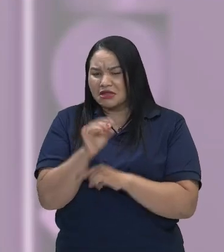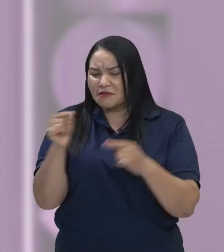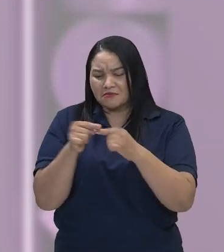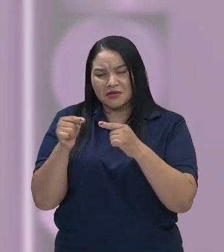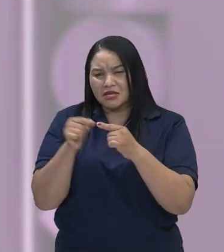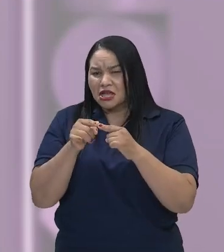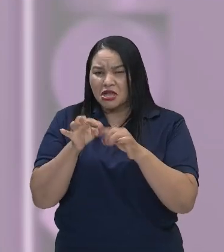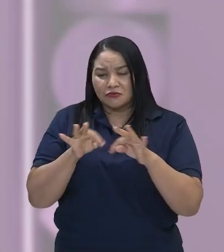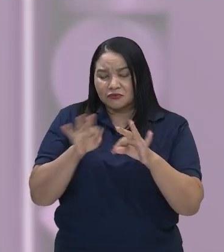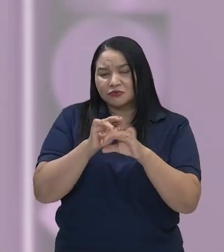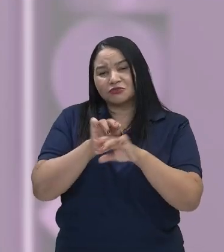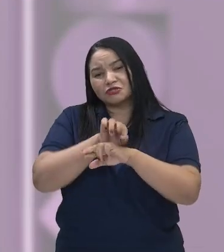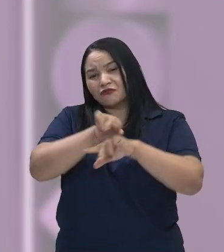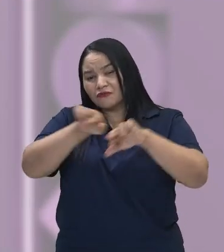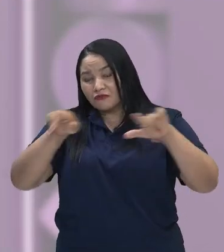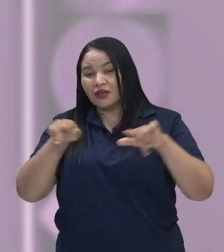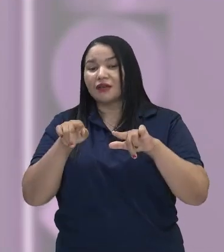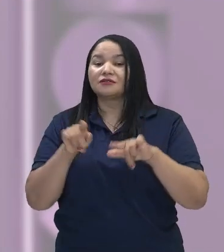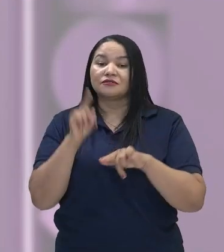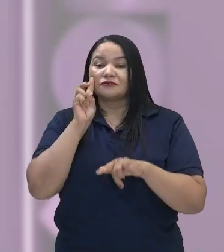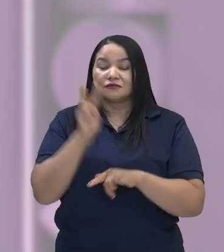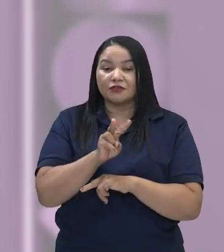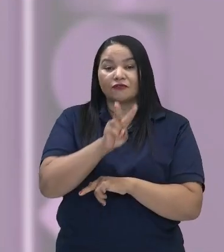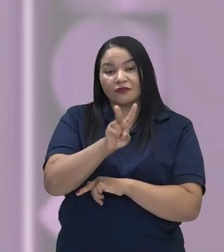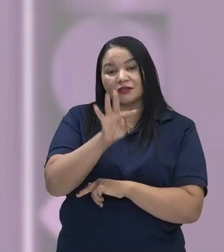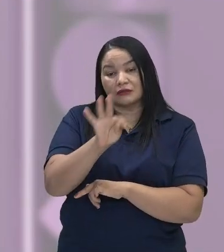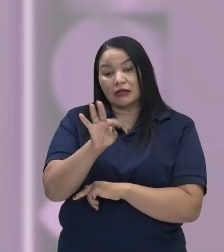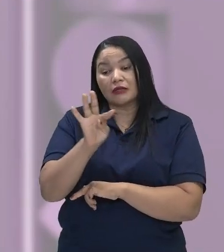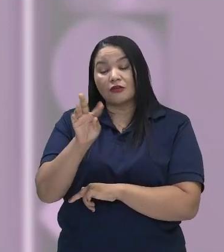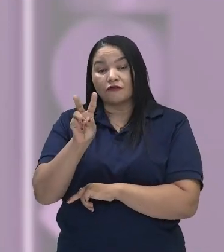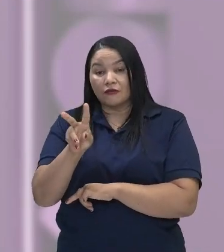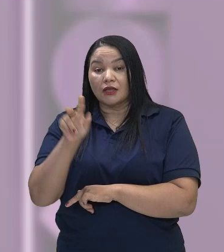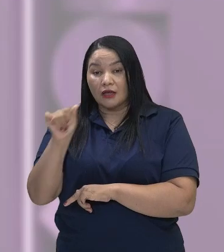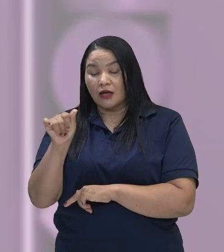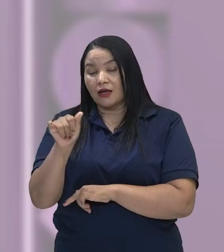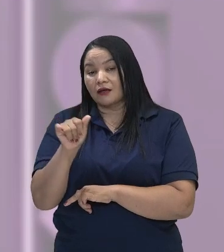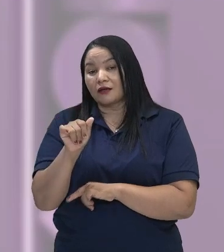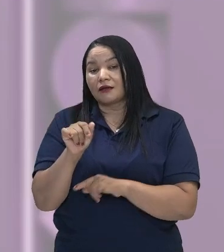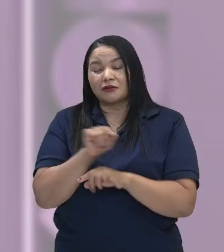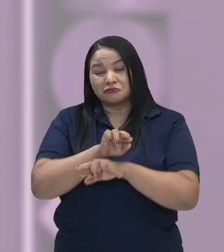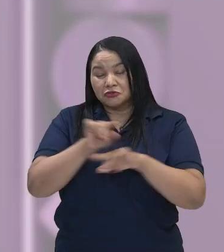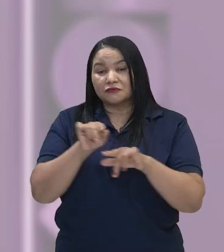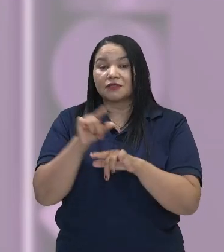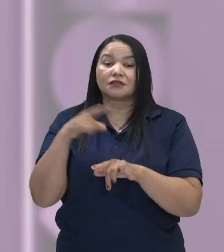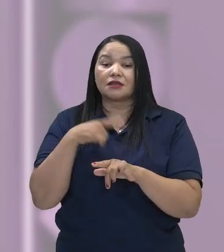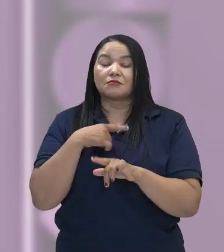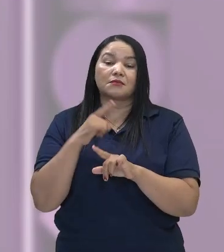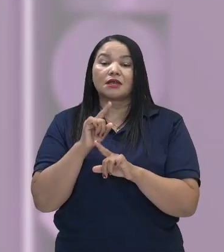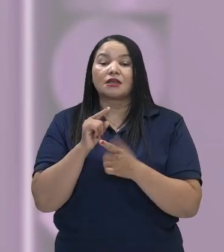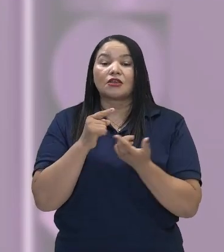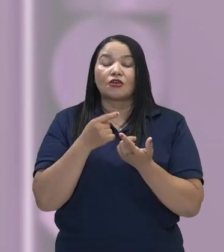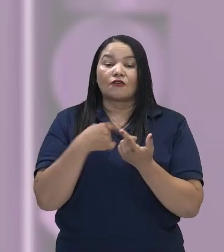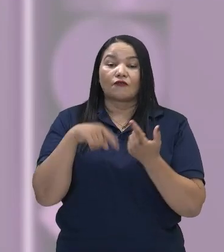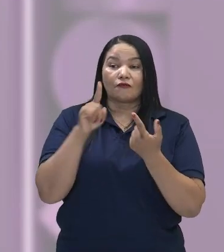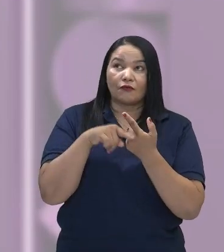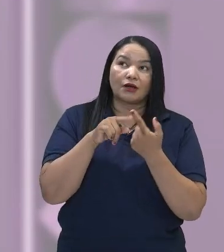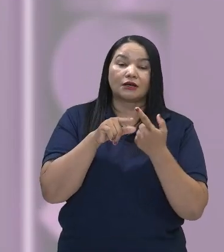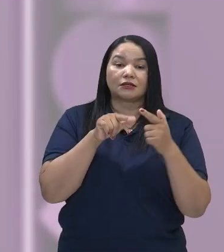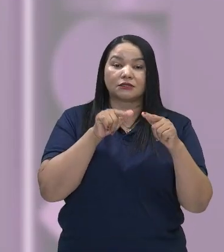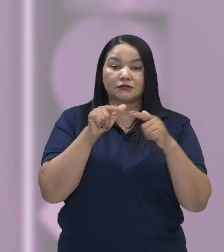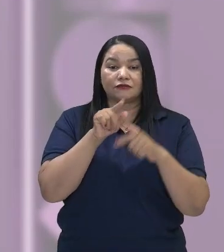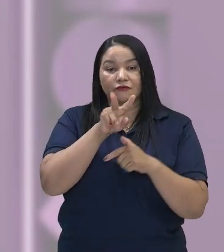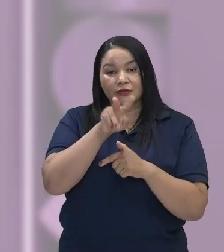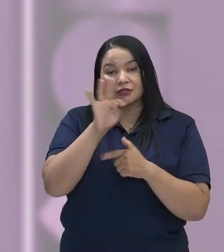nesses cálculos aí. Como vocês viram, o Vale Transporte, Vale Alimentação e INSS. No caso, o Vale Transporte de 6%, o Vale Alimentação ele varia entre 10%